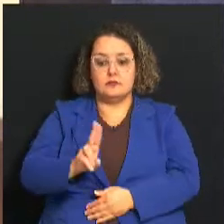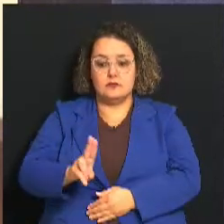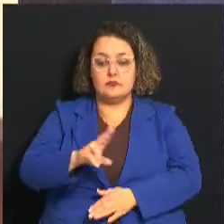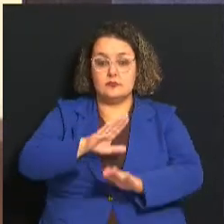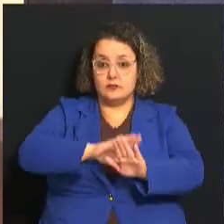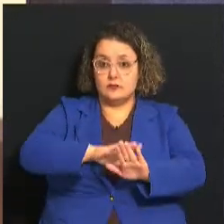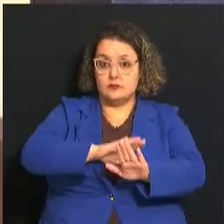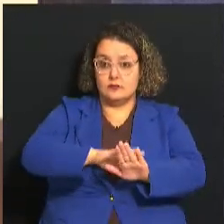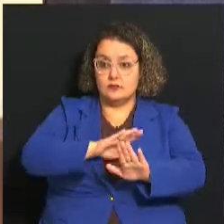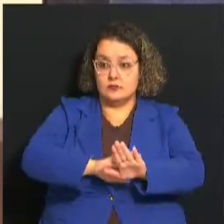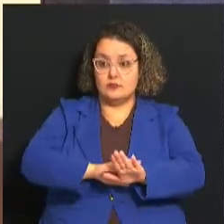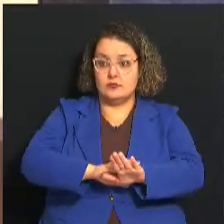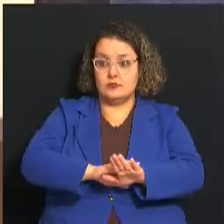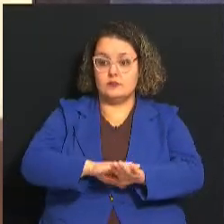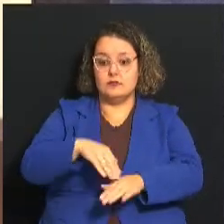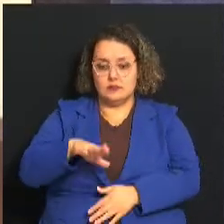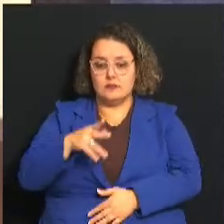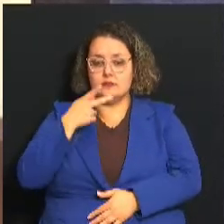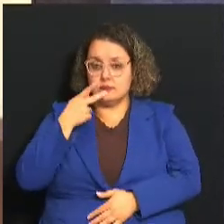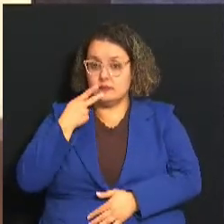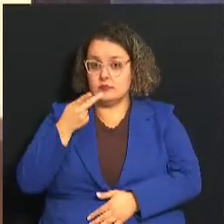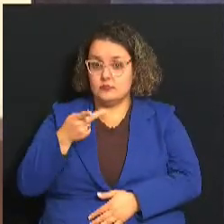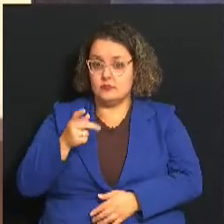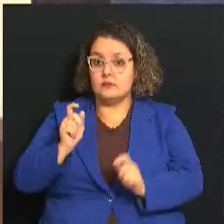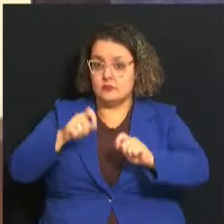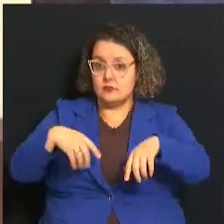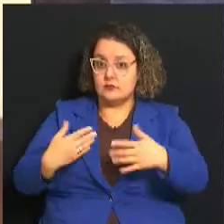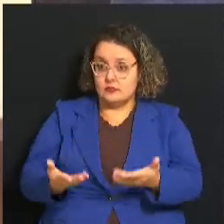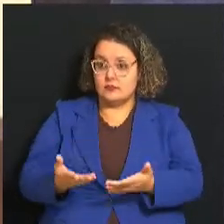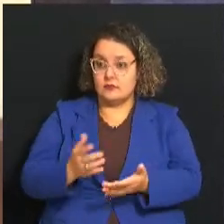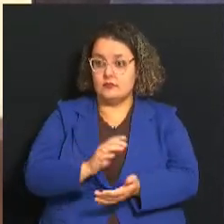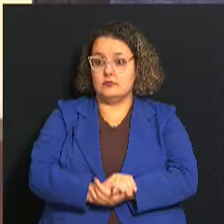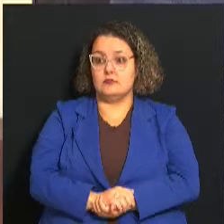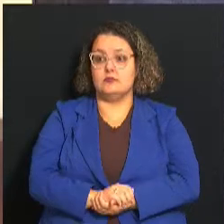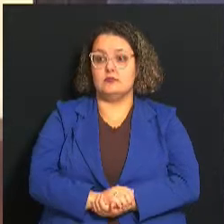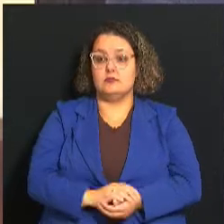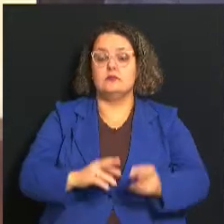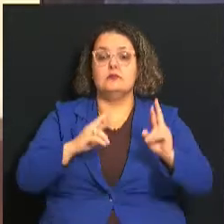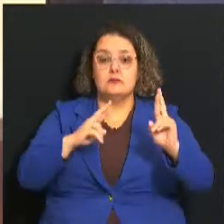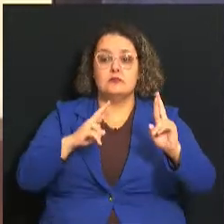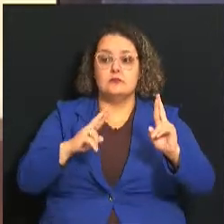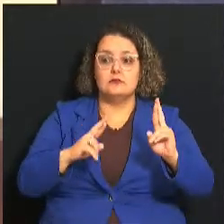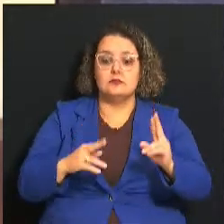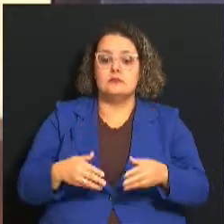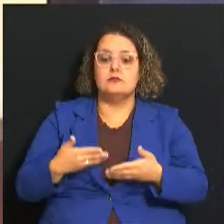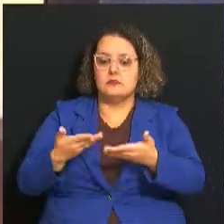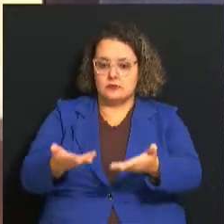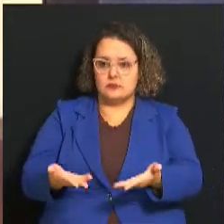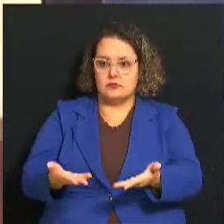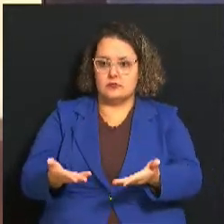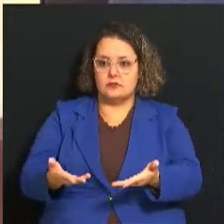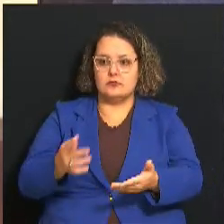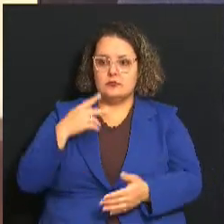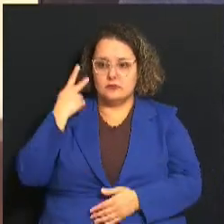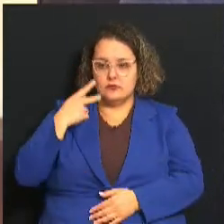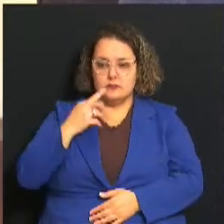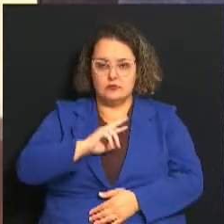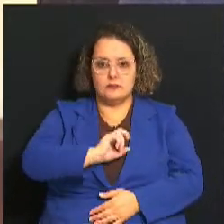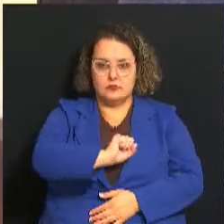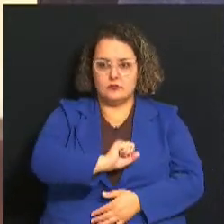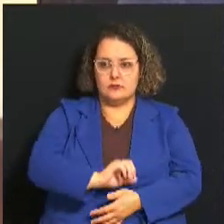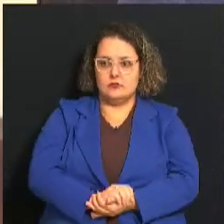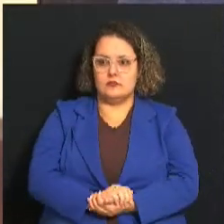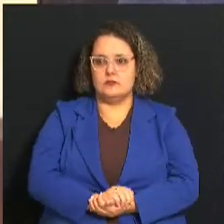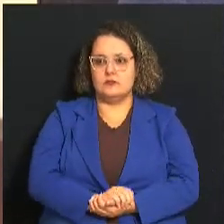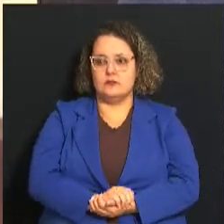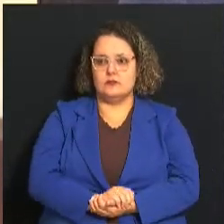Mais do que a gente falar, é fazer, né? Então, essa é a expectativa que eu trago para esta comissão, vereador Rossini e os demais, que a gente possa, de